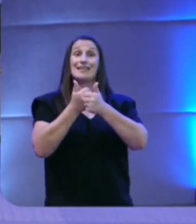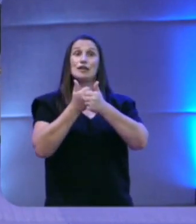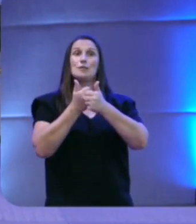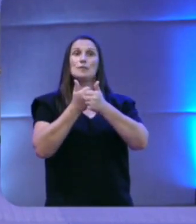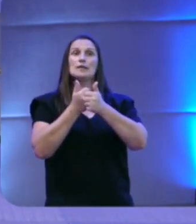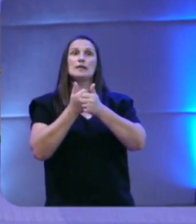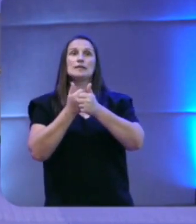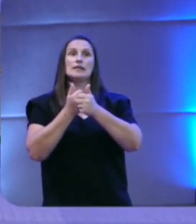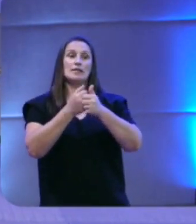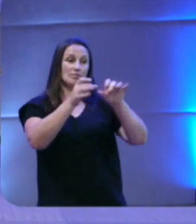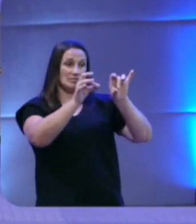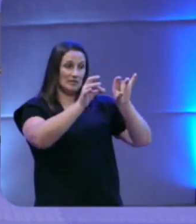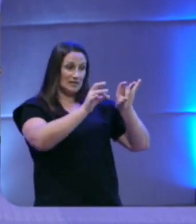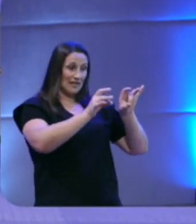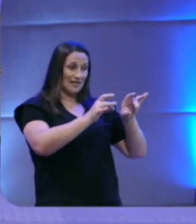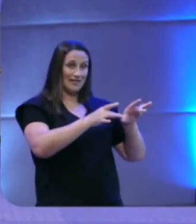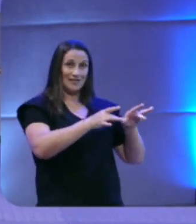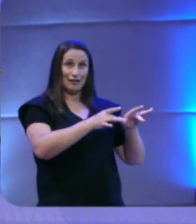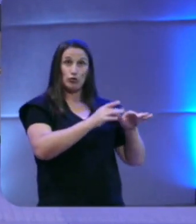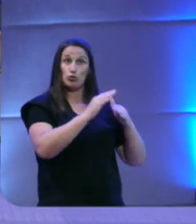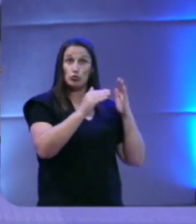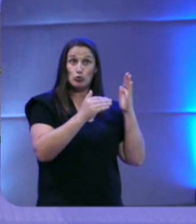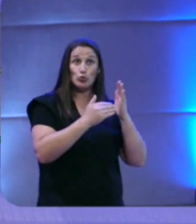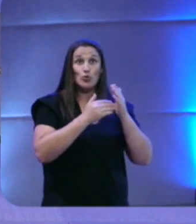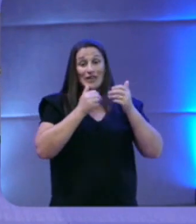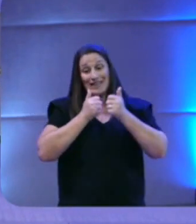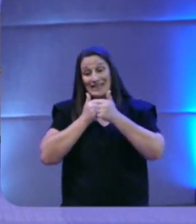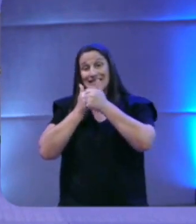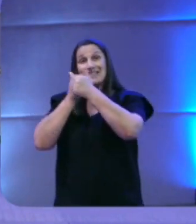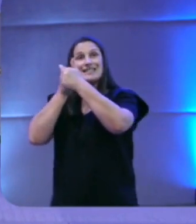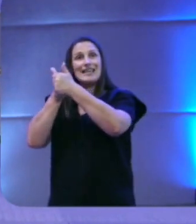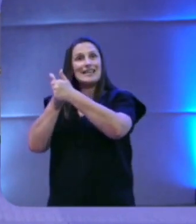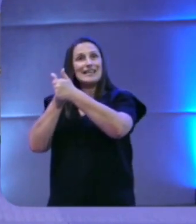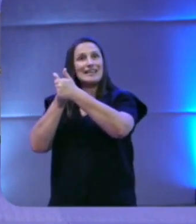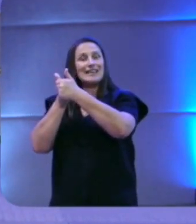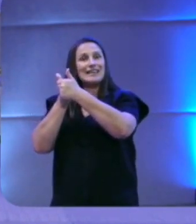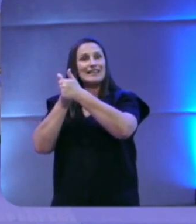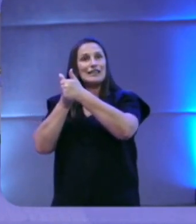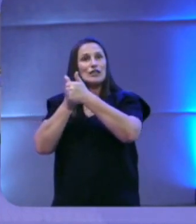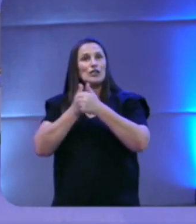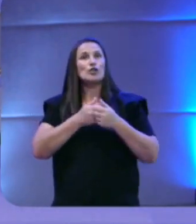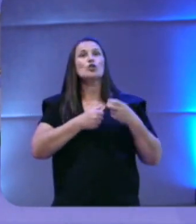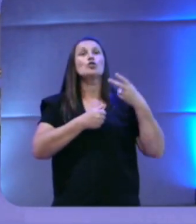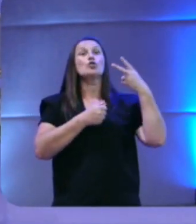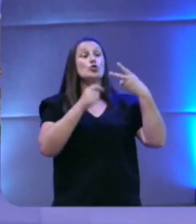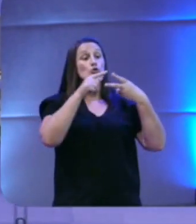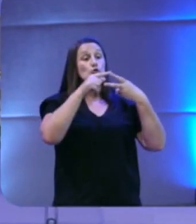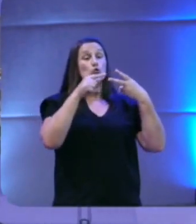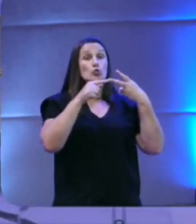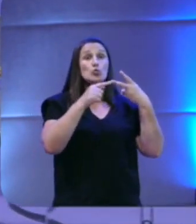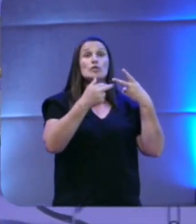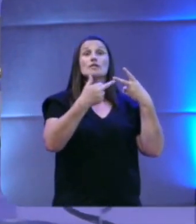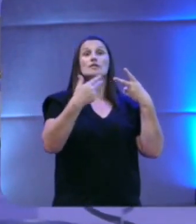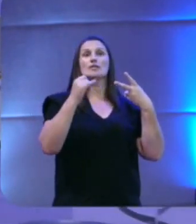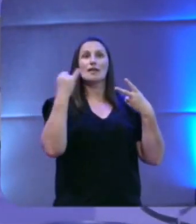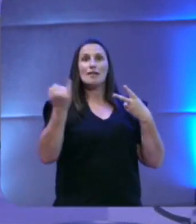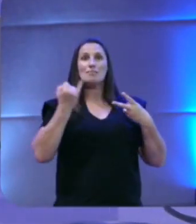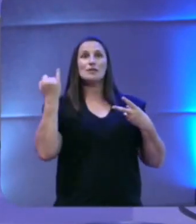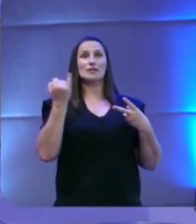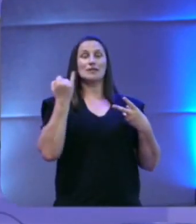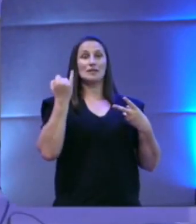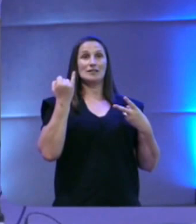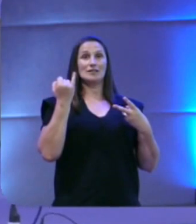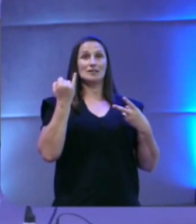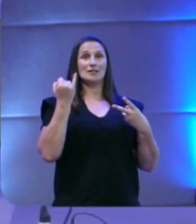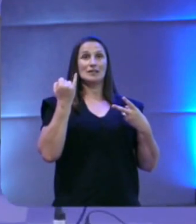sua cruz e me siga. Você percebe que Jesus coloca 2 componentes muito importantes. Se você de verdade